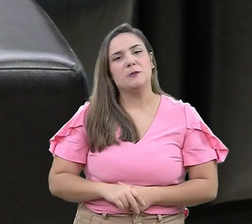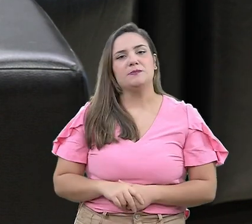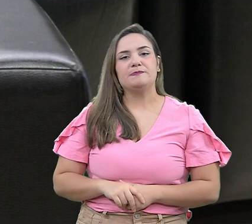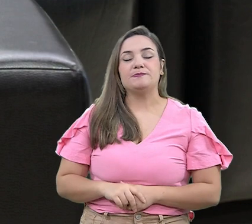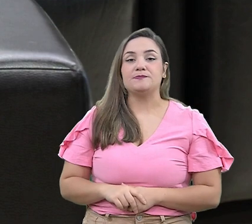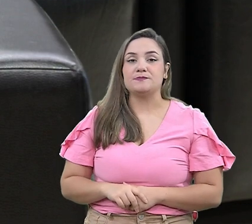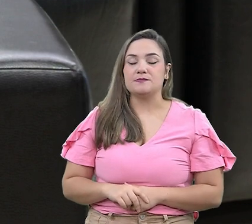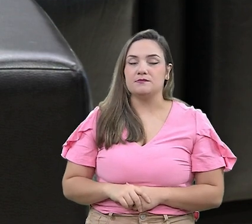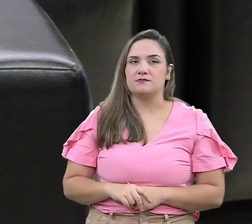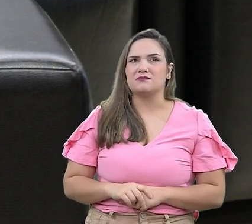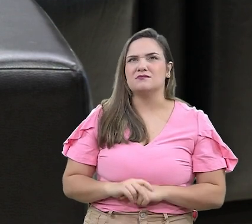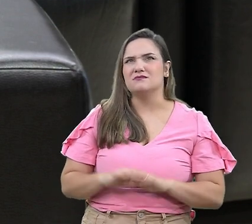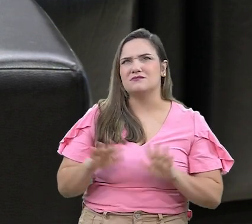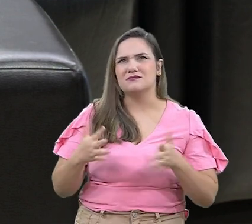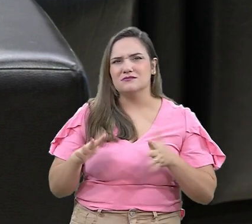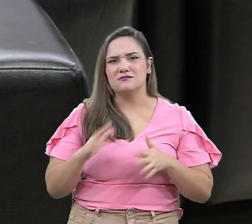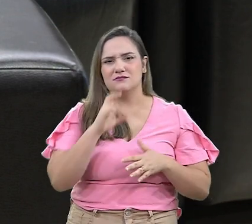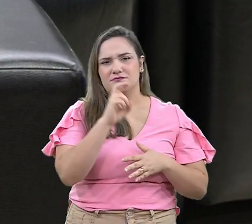traz que pelo menos